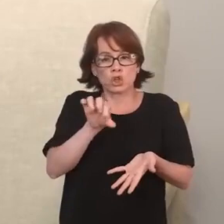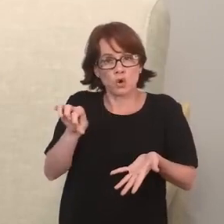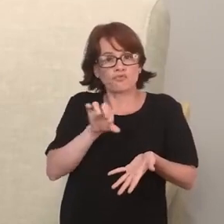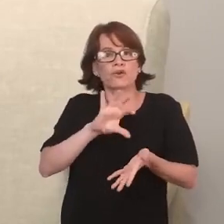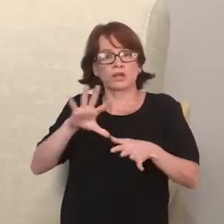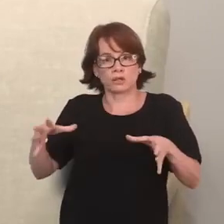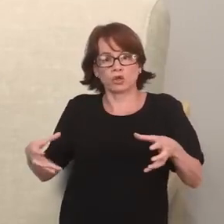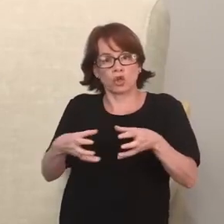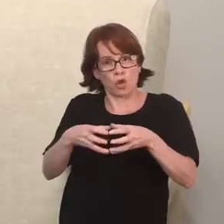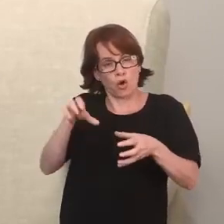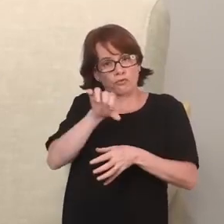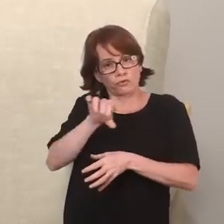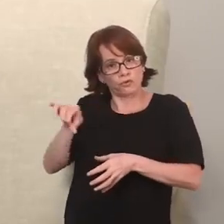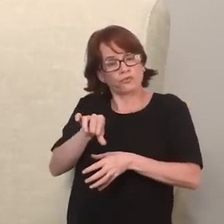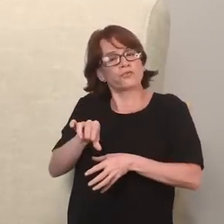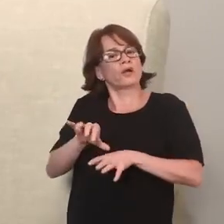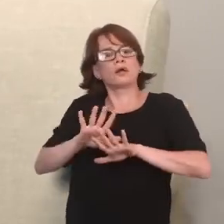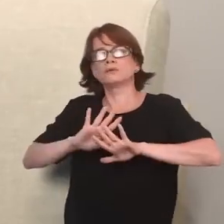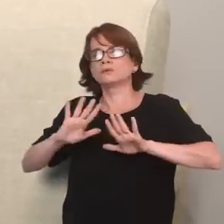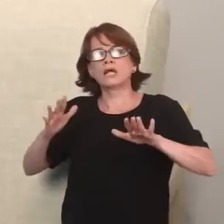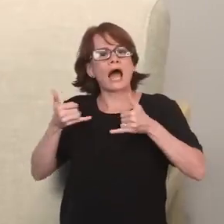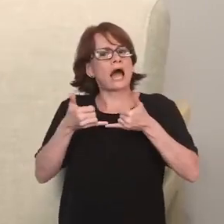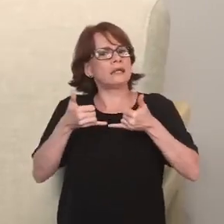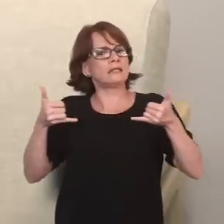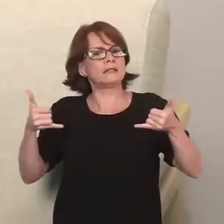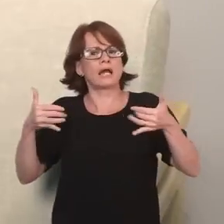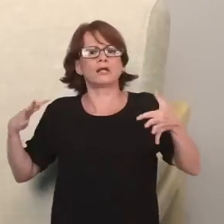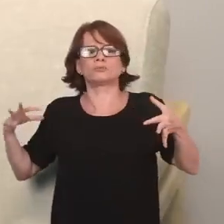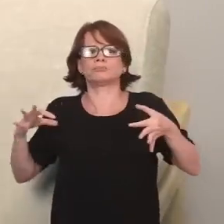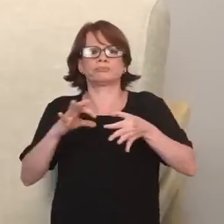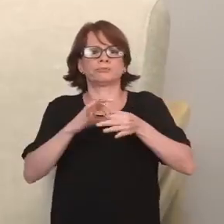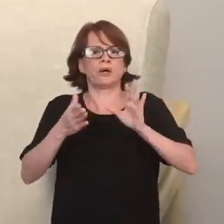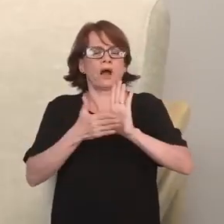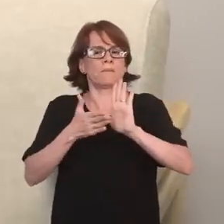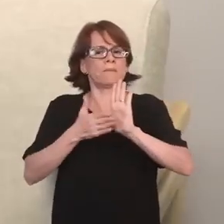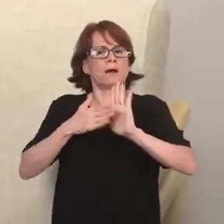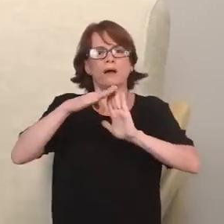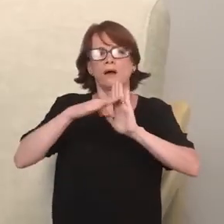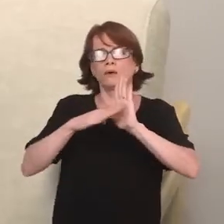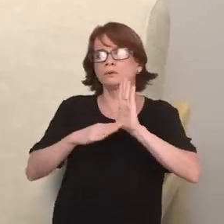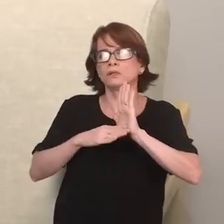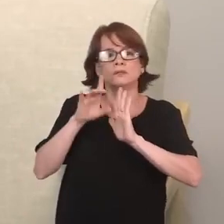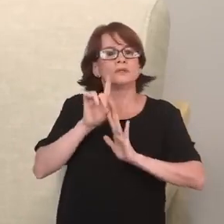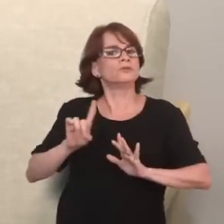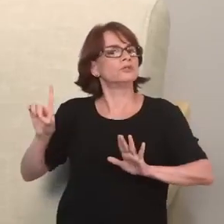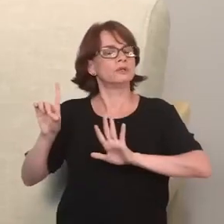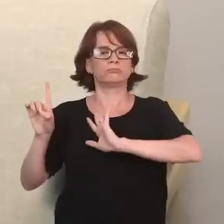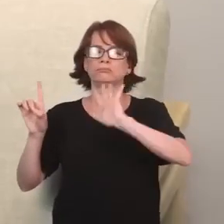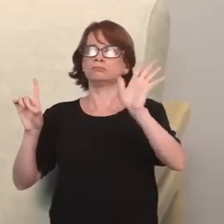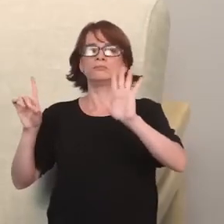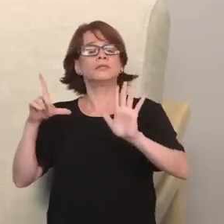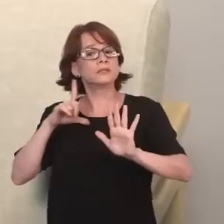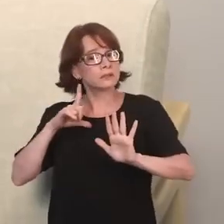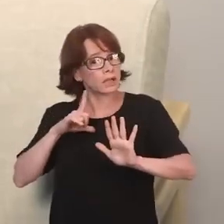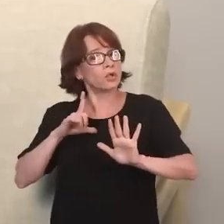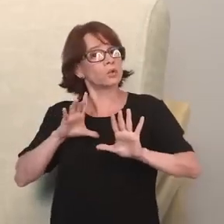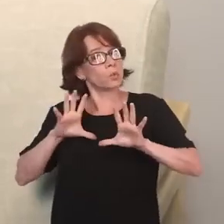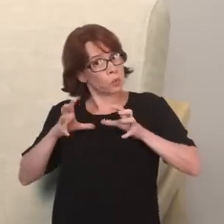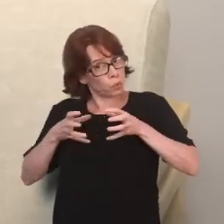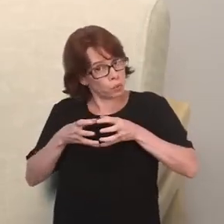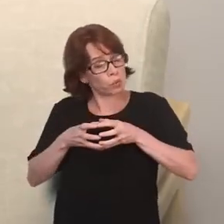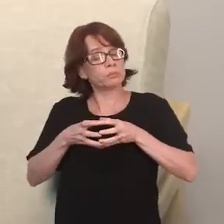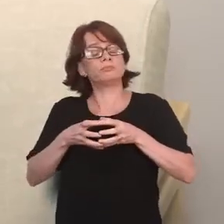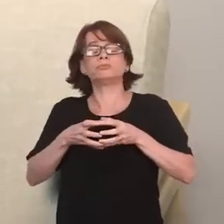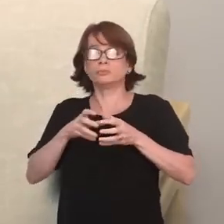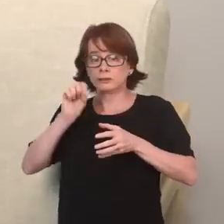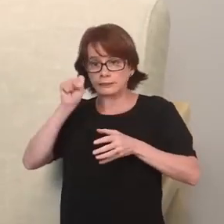são exatamente alinhados com a pauta da direita. Você tem um grupo ali que mas